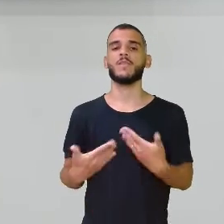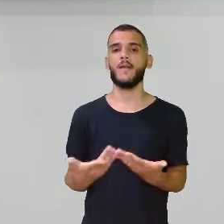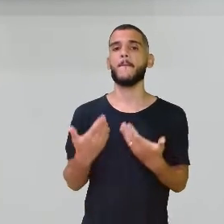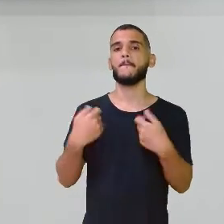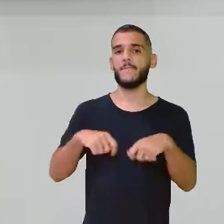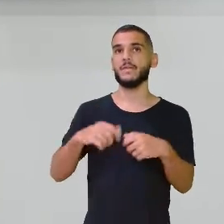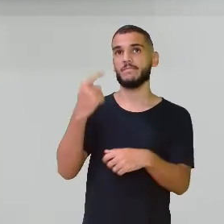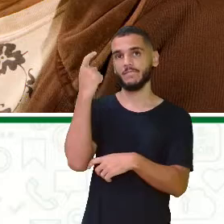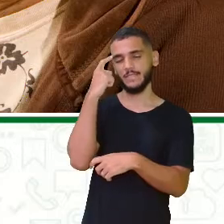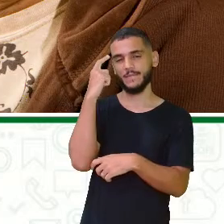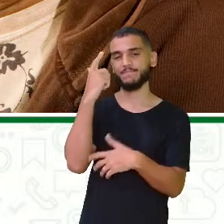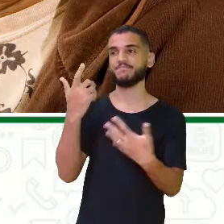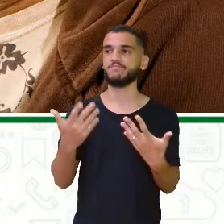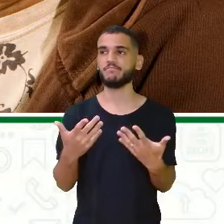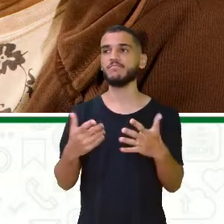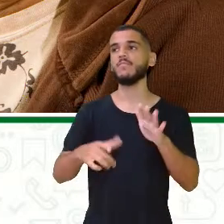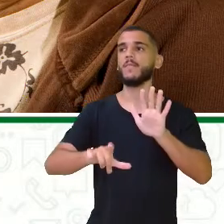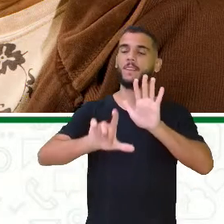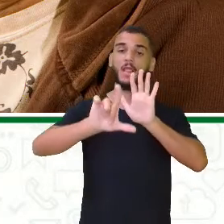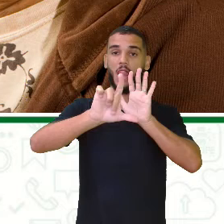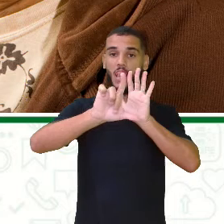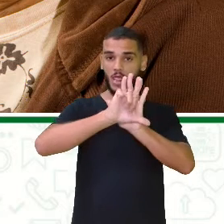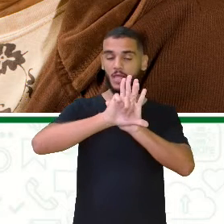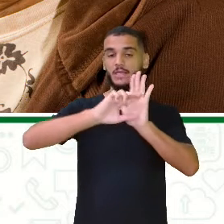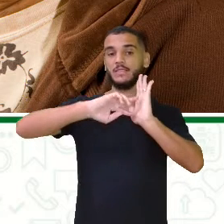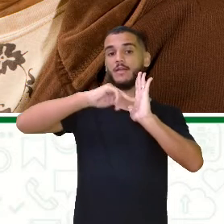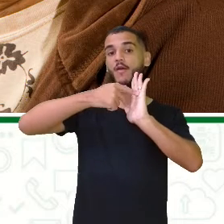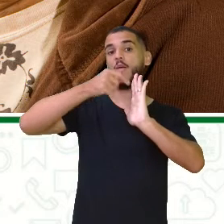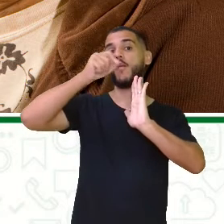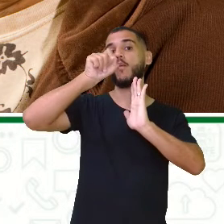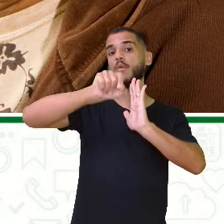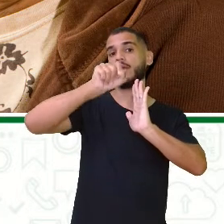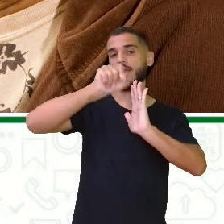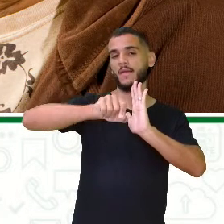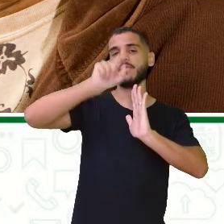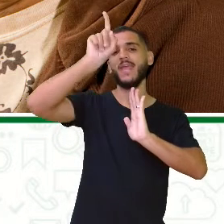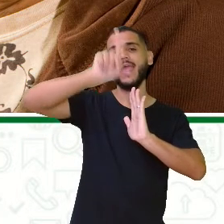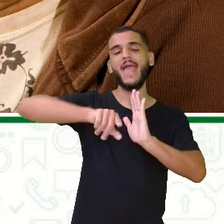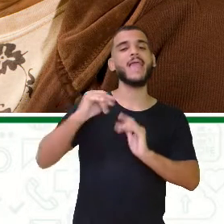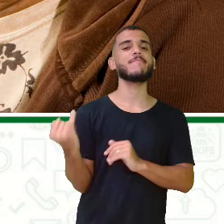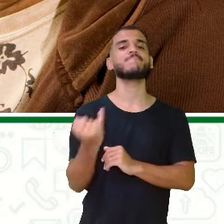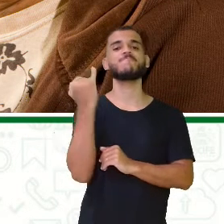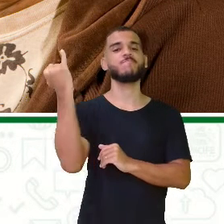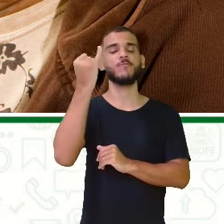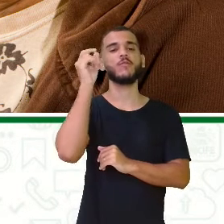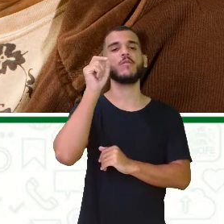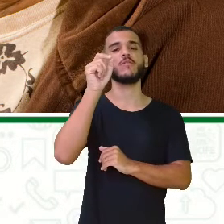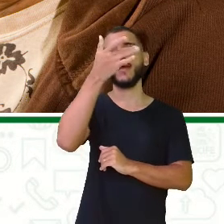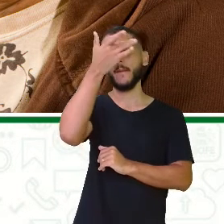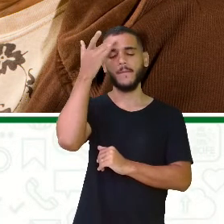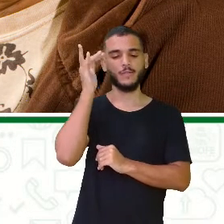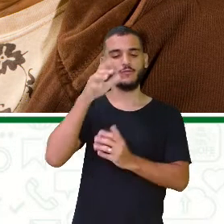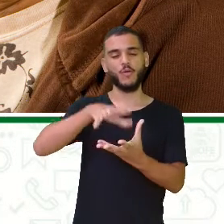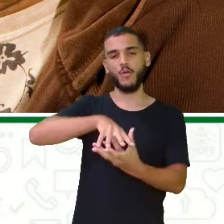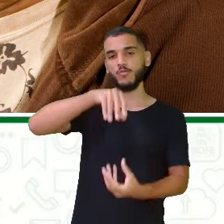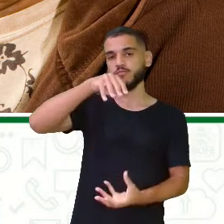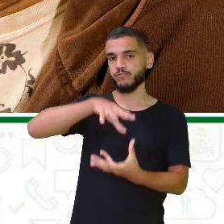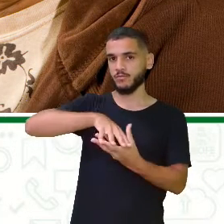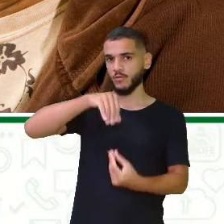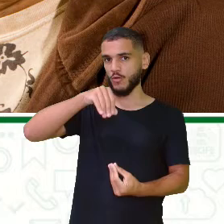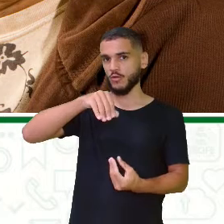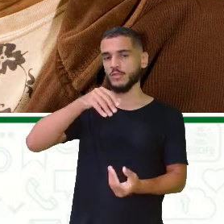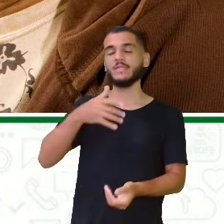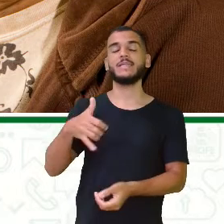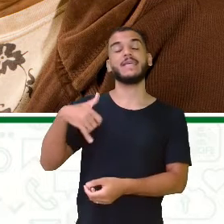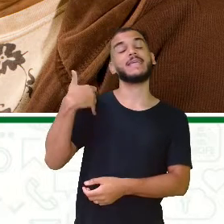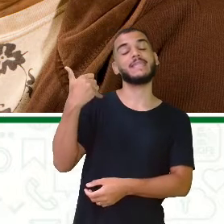pensando. Olha só, a lei estabelece que é considerado idoso as pessoas a partir